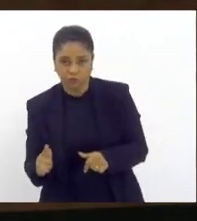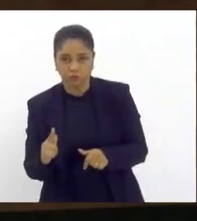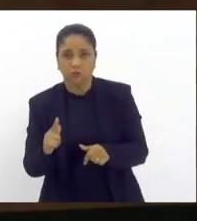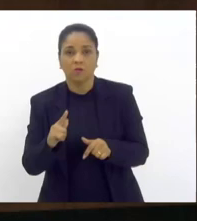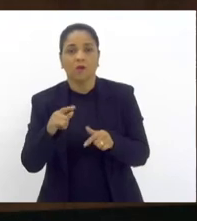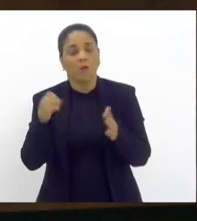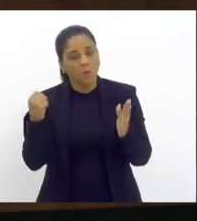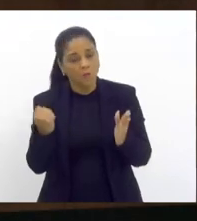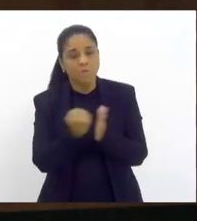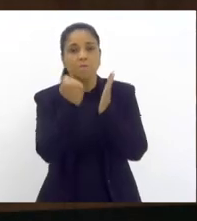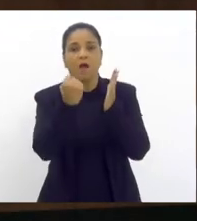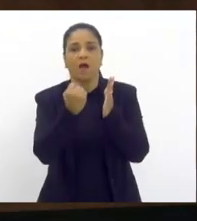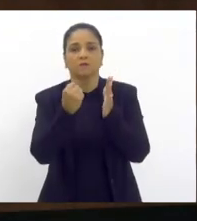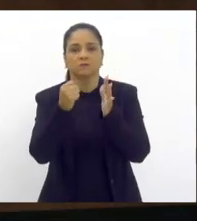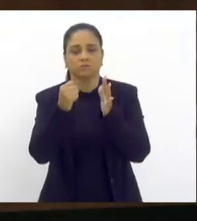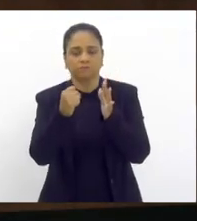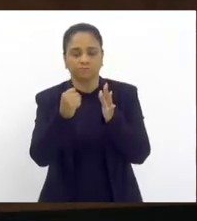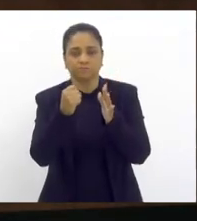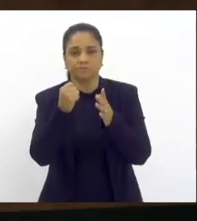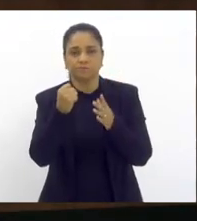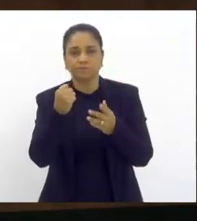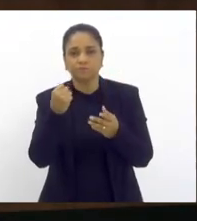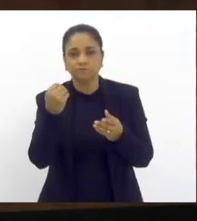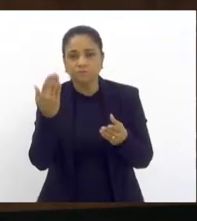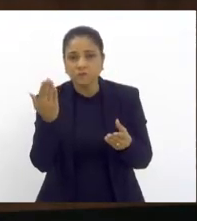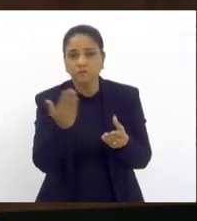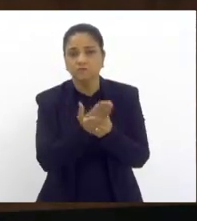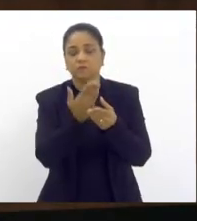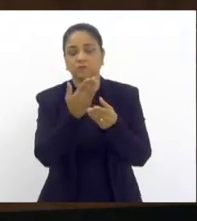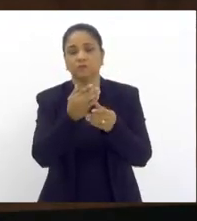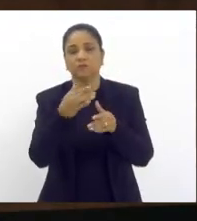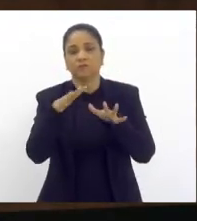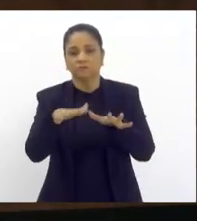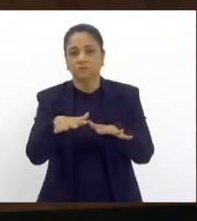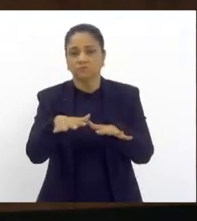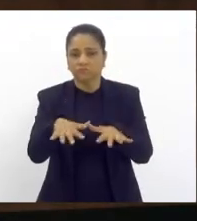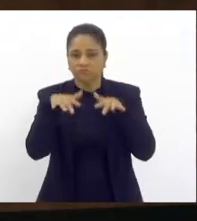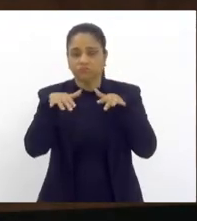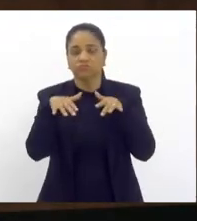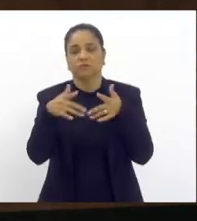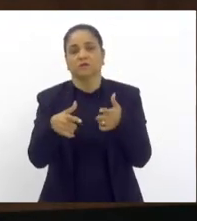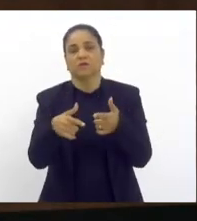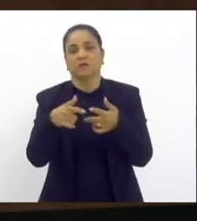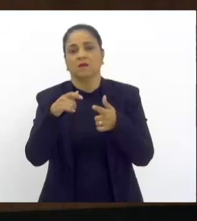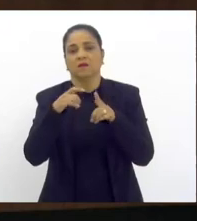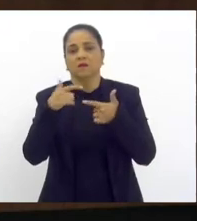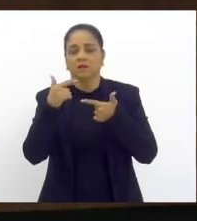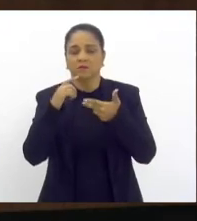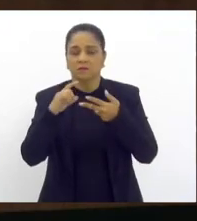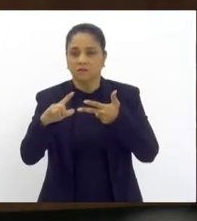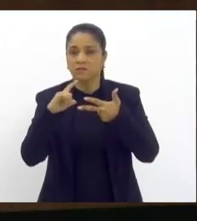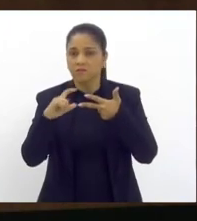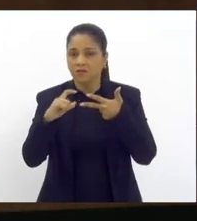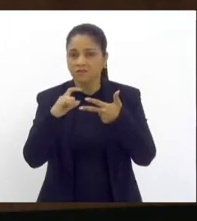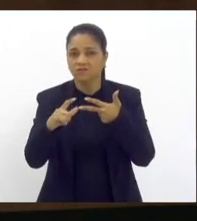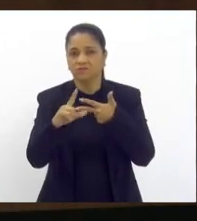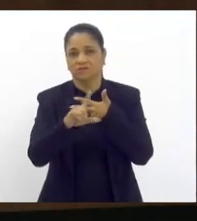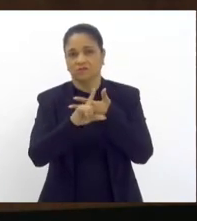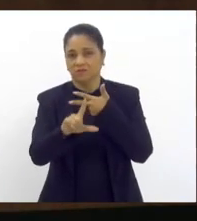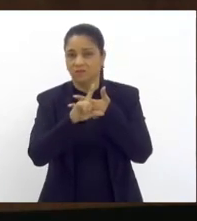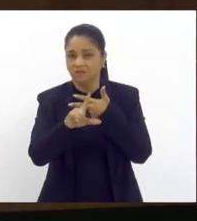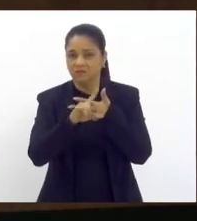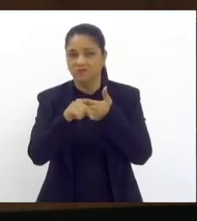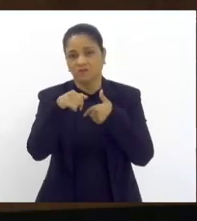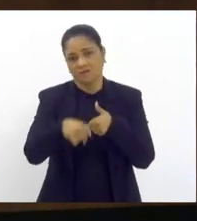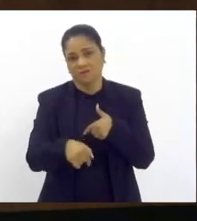processo legislativo de toda a casa. Então, eu apresentei o ofício no dia 7 de fevereiro,